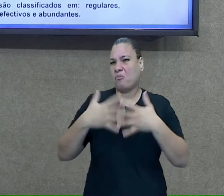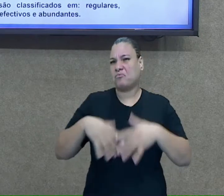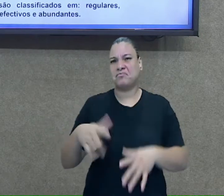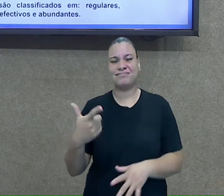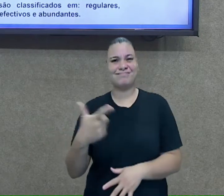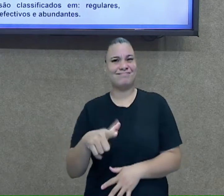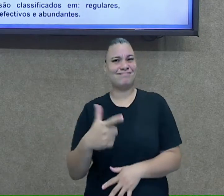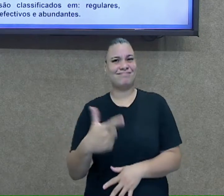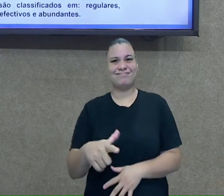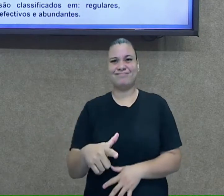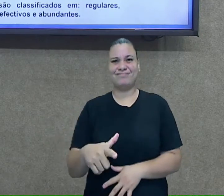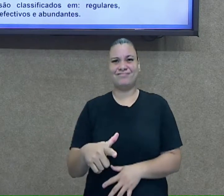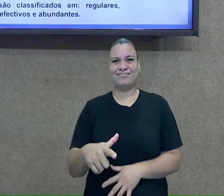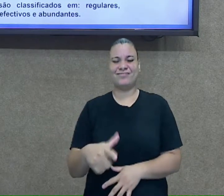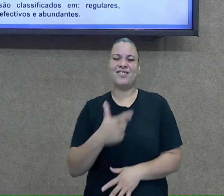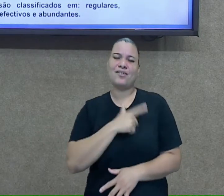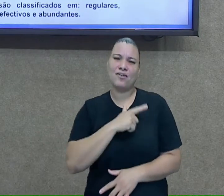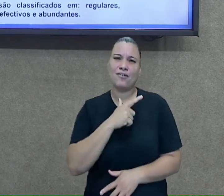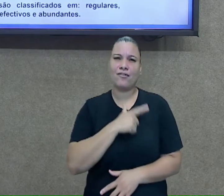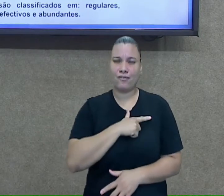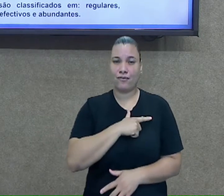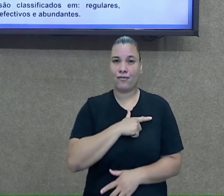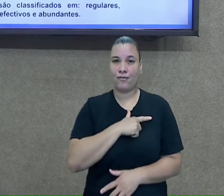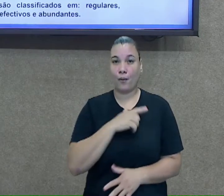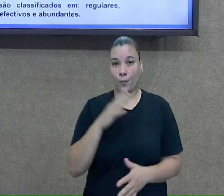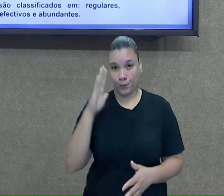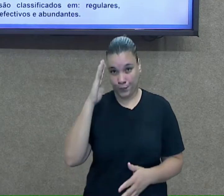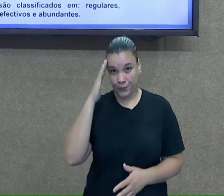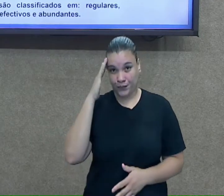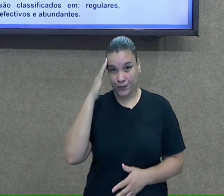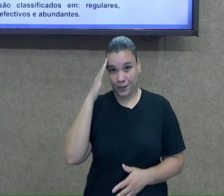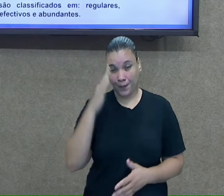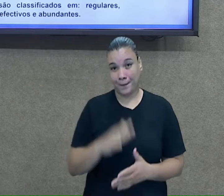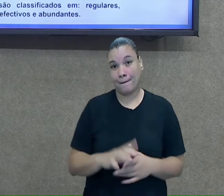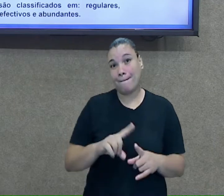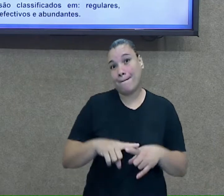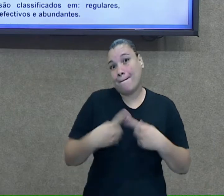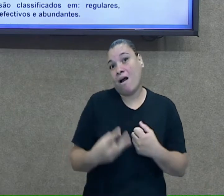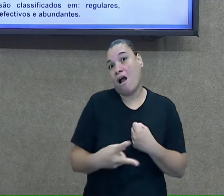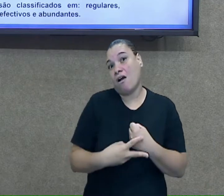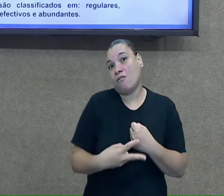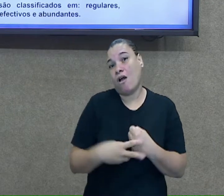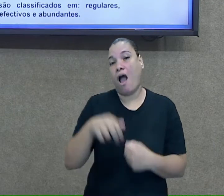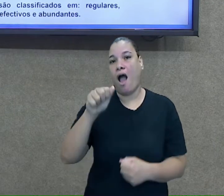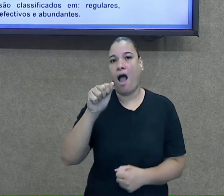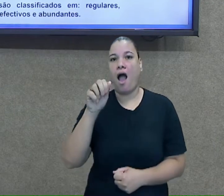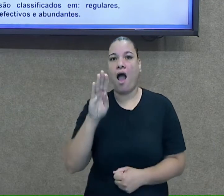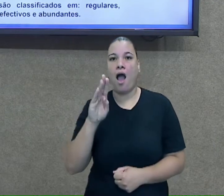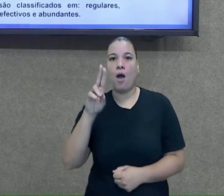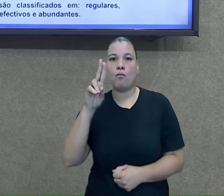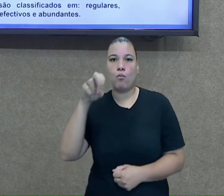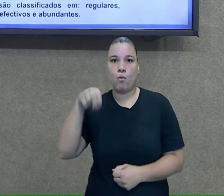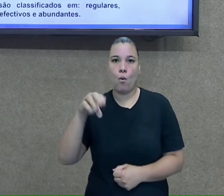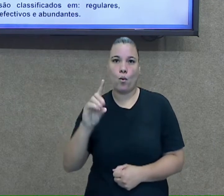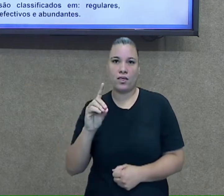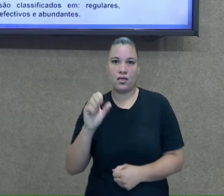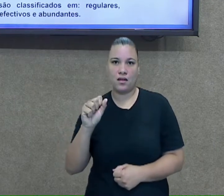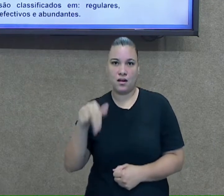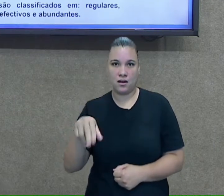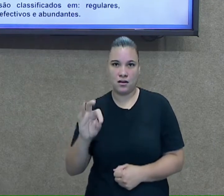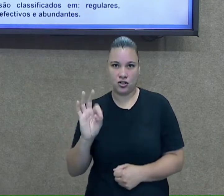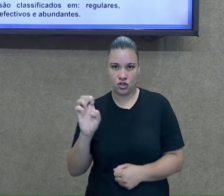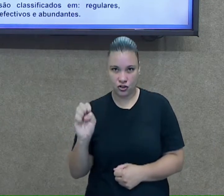Agora, quando eu falo de verbos abundantes, eu estou falando que ele apresenta mais de uma forma. Isso equivale em